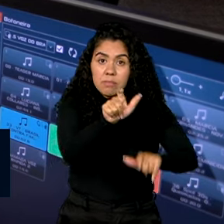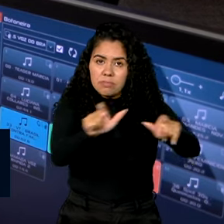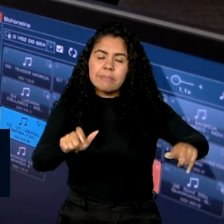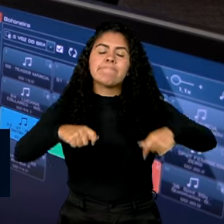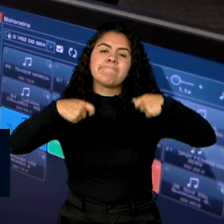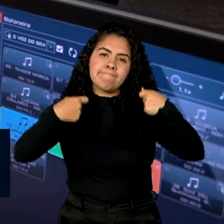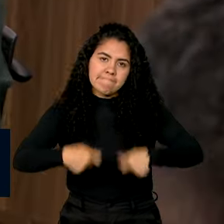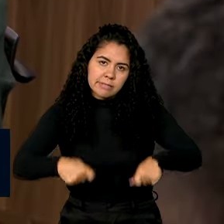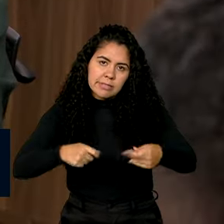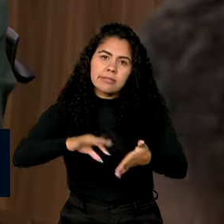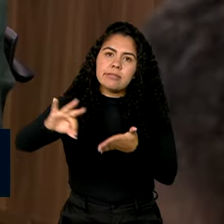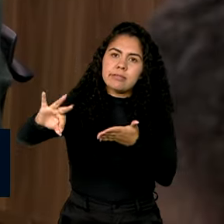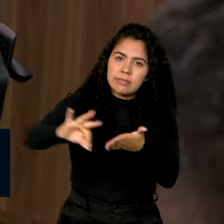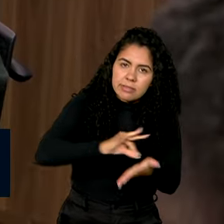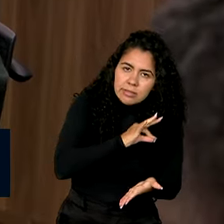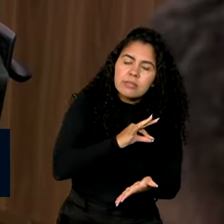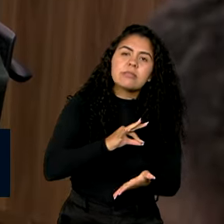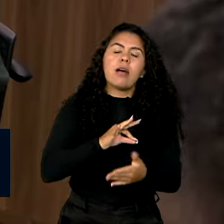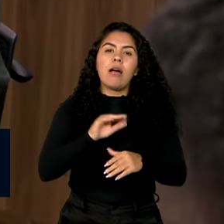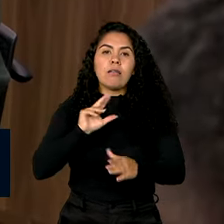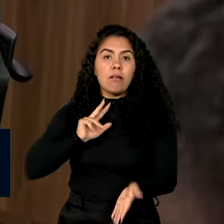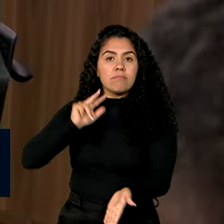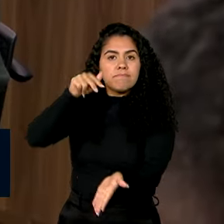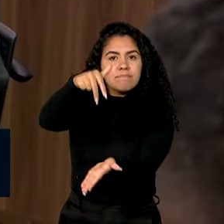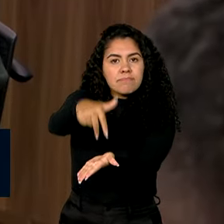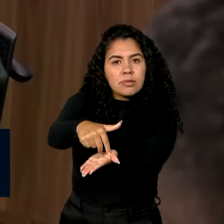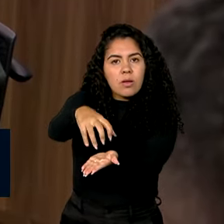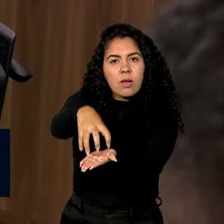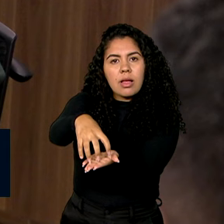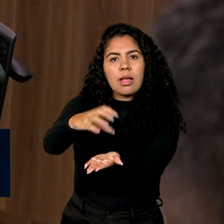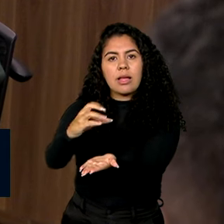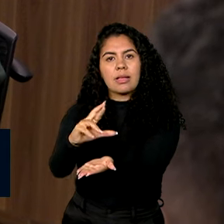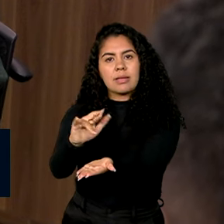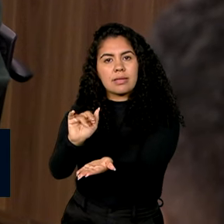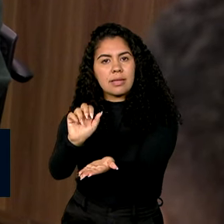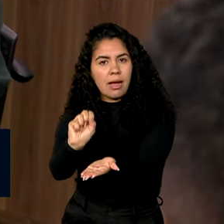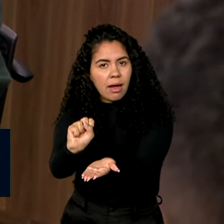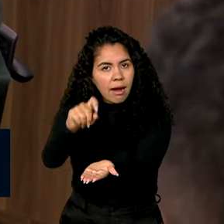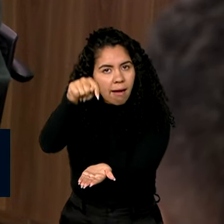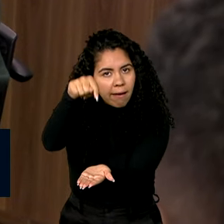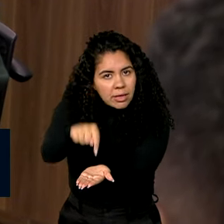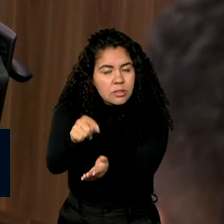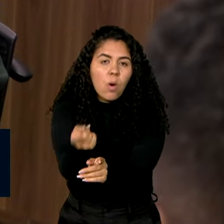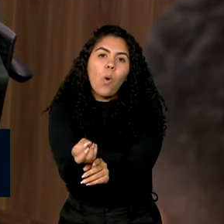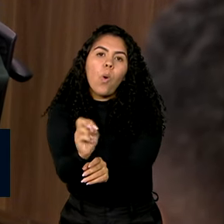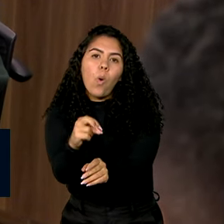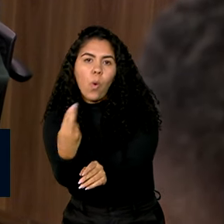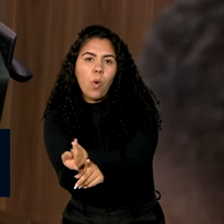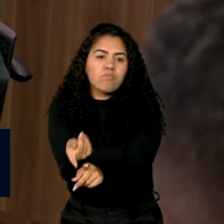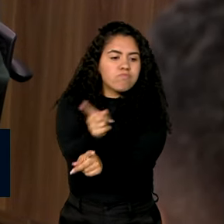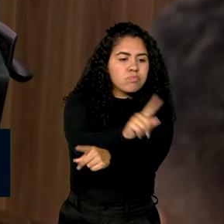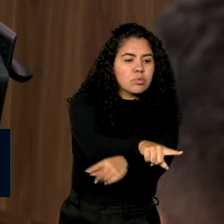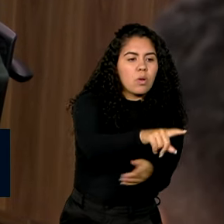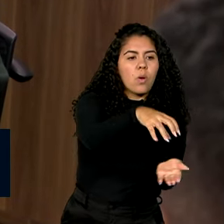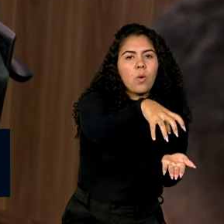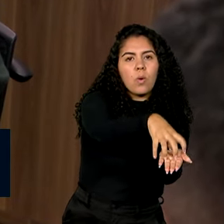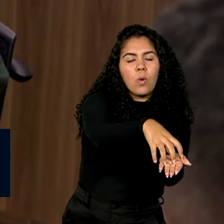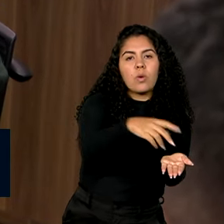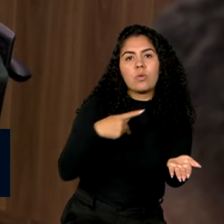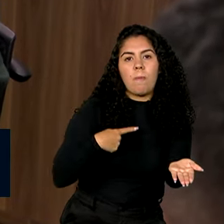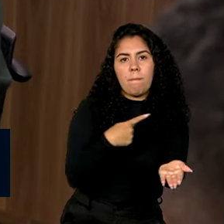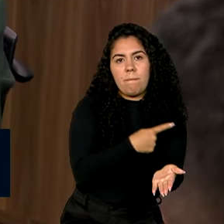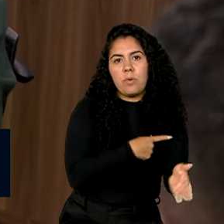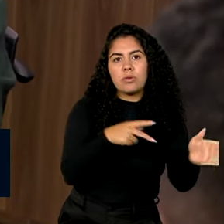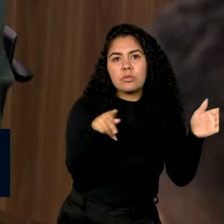fazer a inscrição e no Cras no centro de referência de assistência social ou no post de atendimento do cadastro único da sua